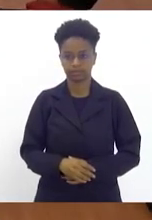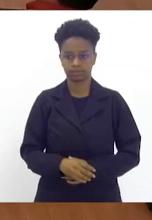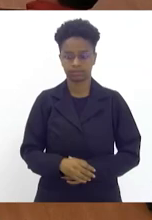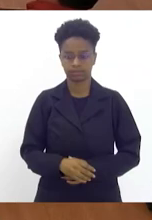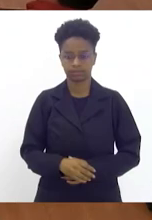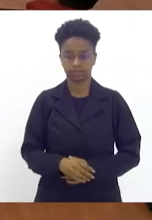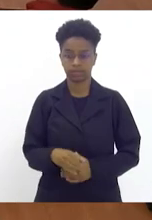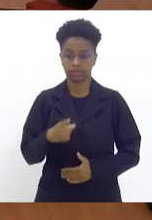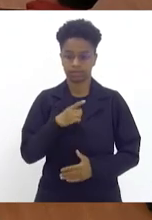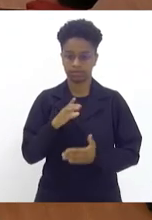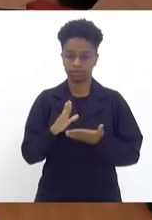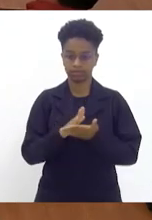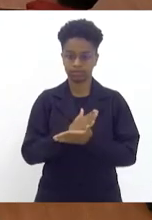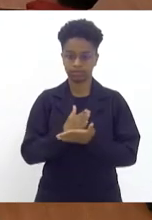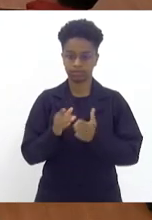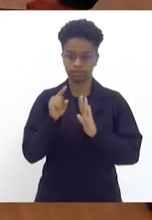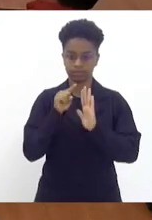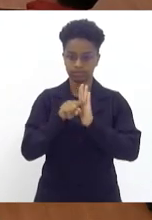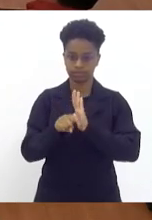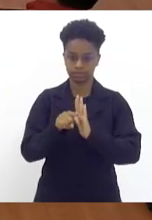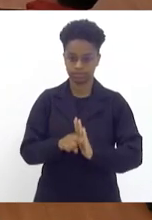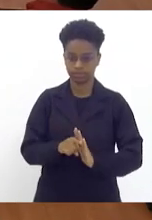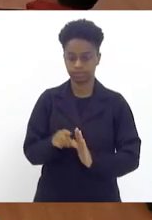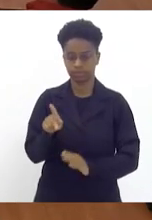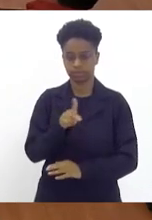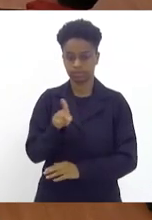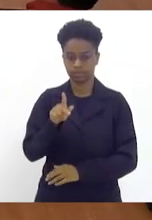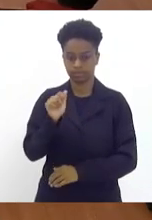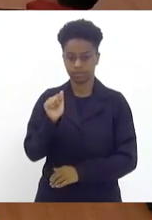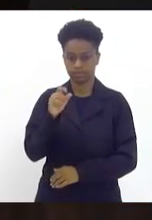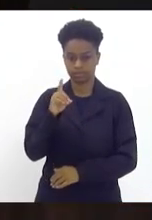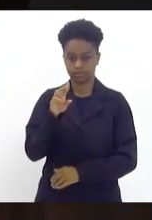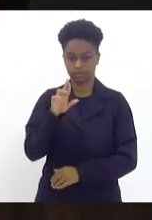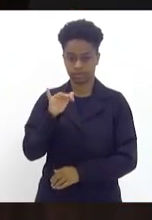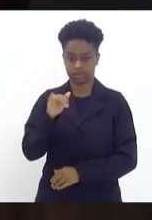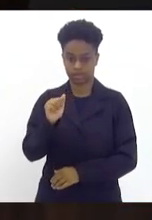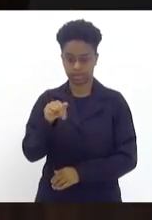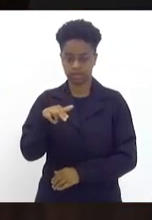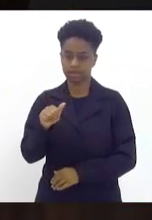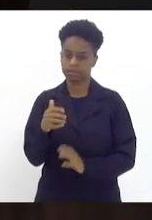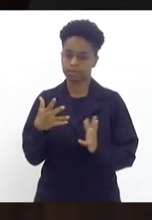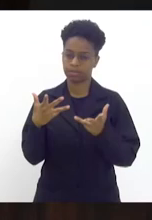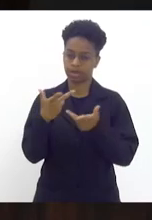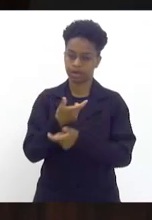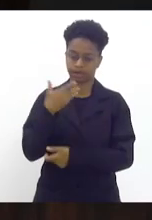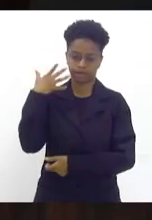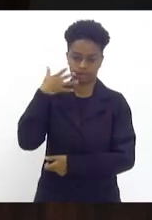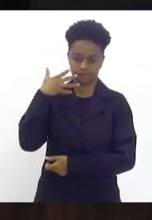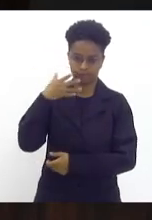Então, nós temos algumas perguntas aqui para a professora Adriana, depois dessa belíssima explanação.